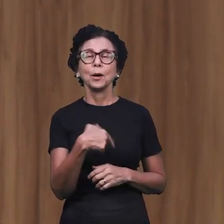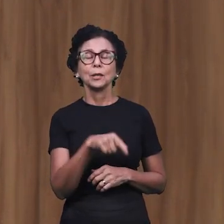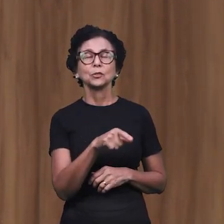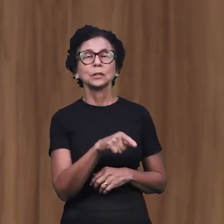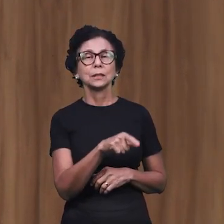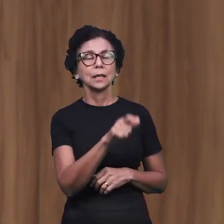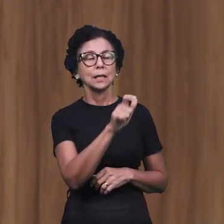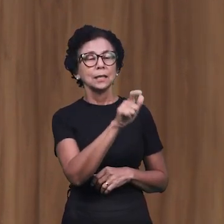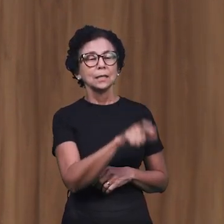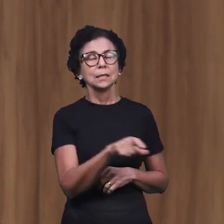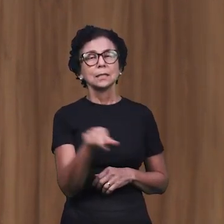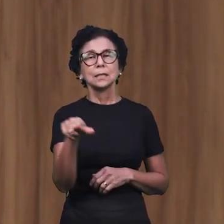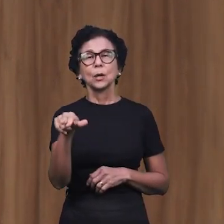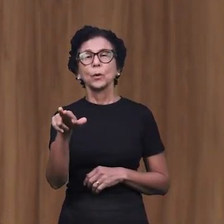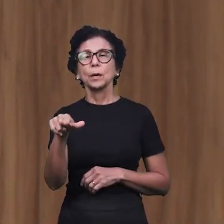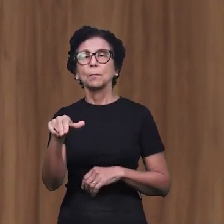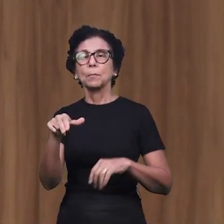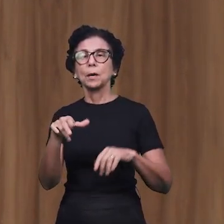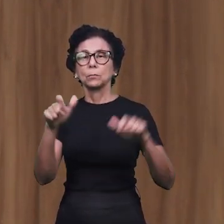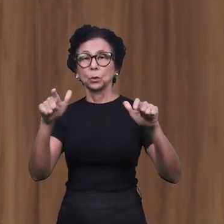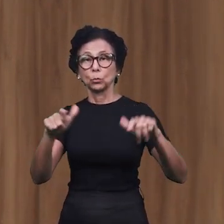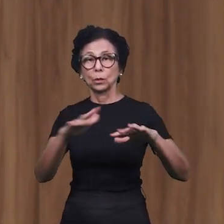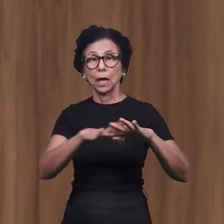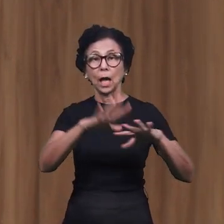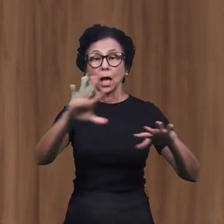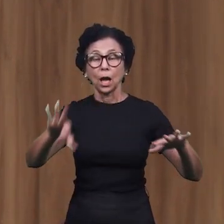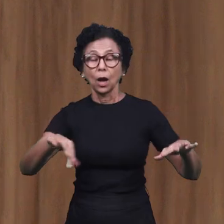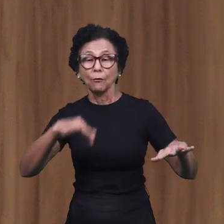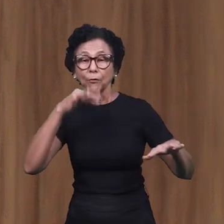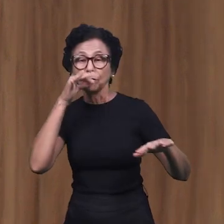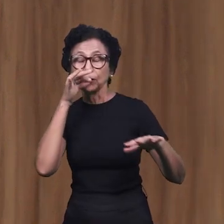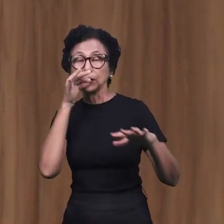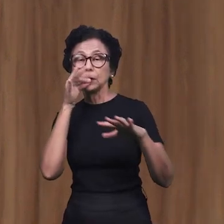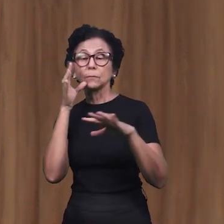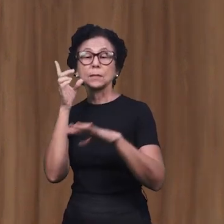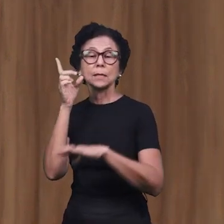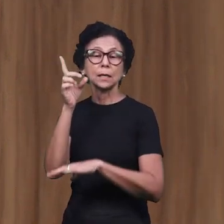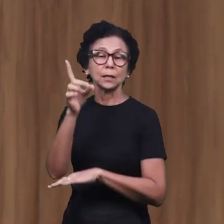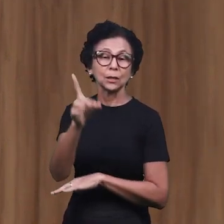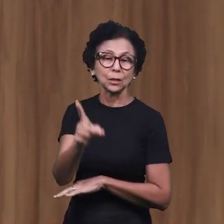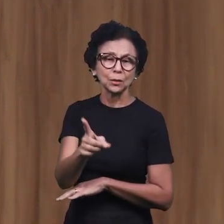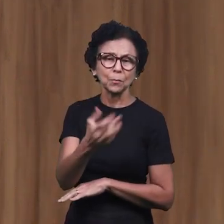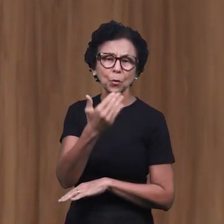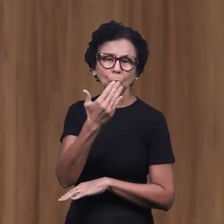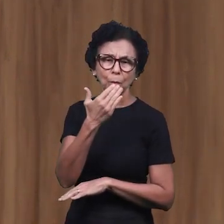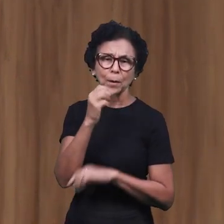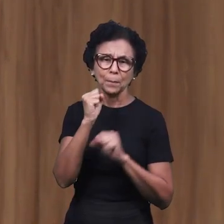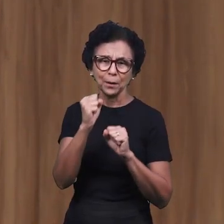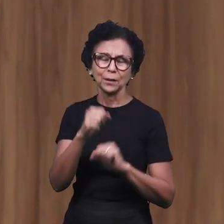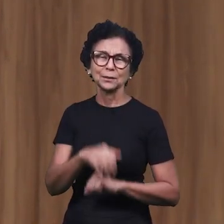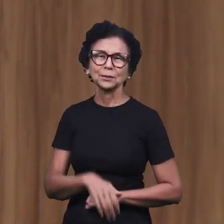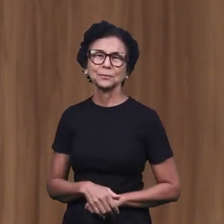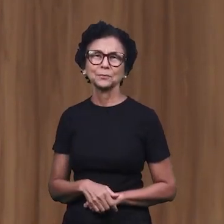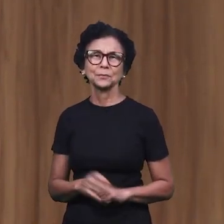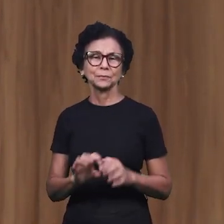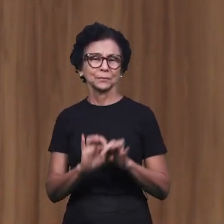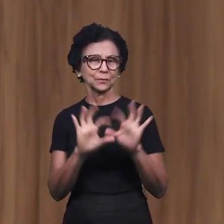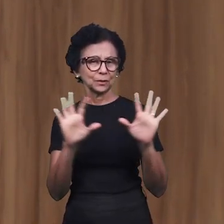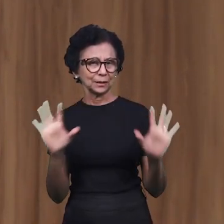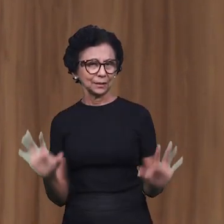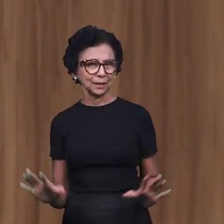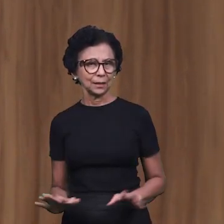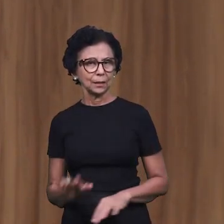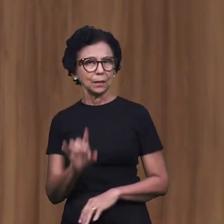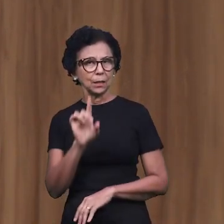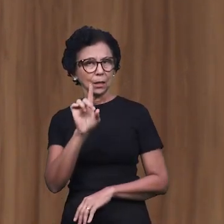da bondade dele. Você entrou na vinha do seu irmão, você entrou na seara do seu irmão, pode se alimentar, entendeu? Mas não